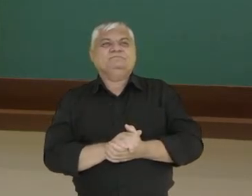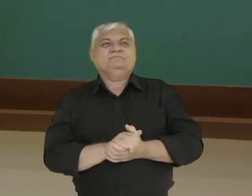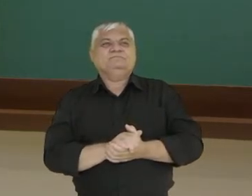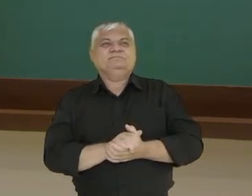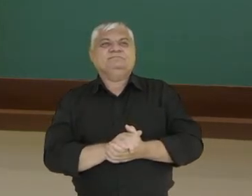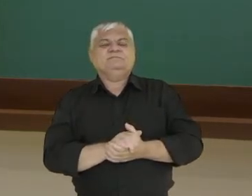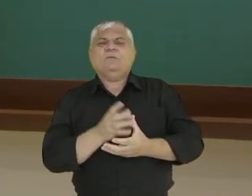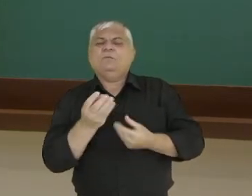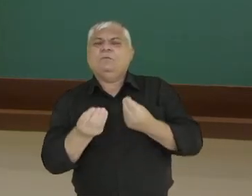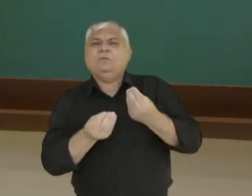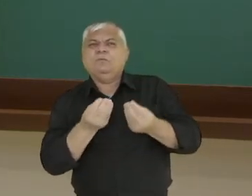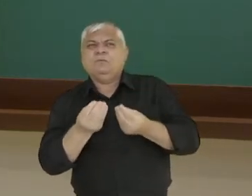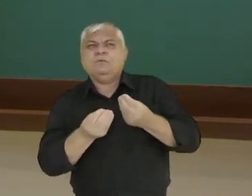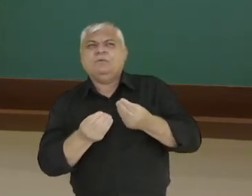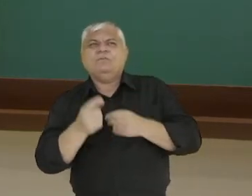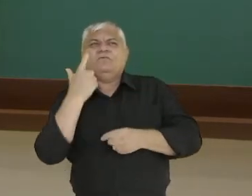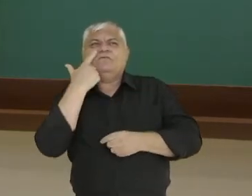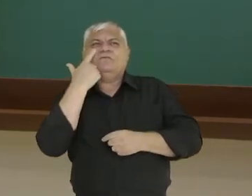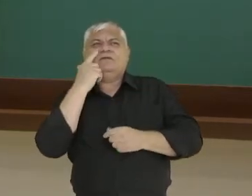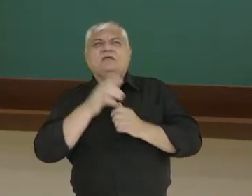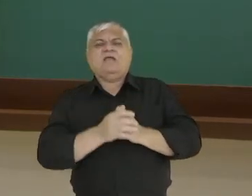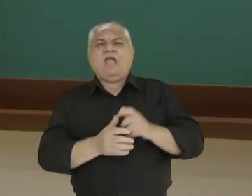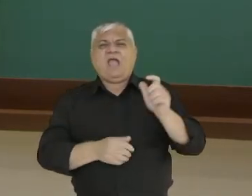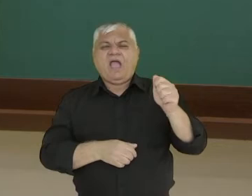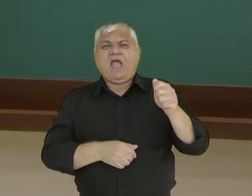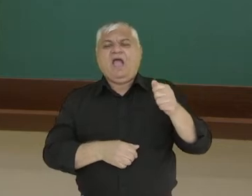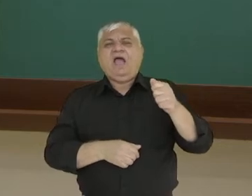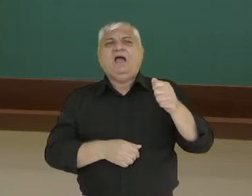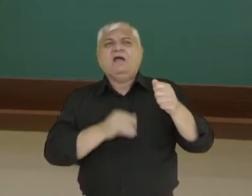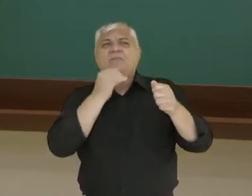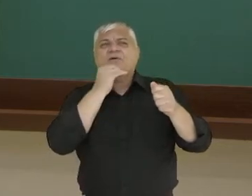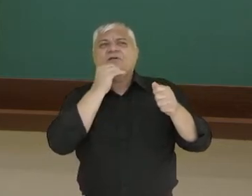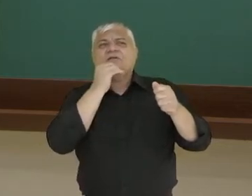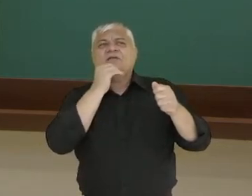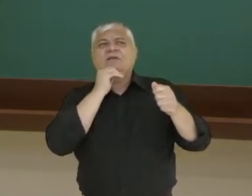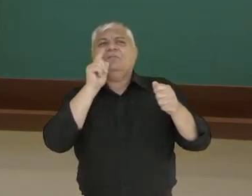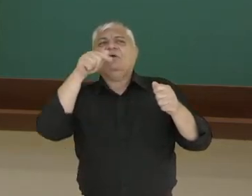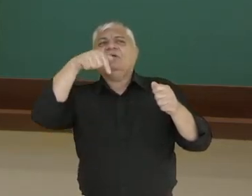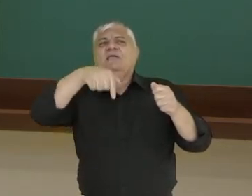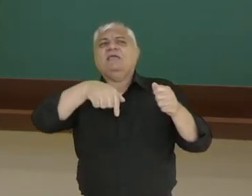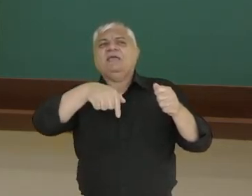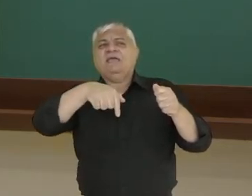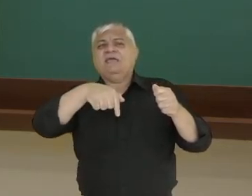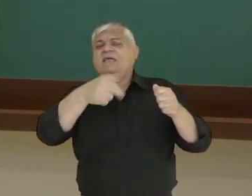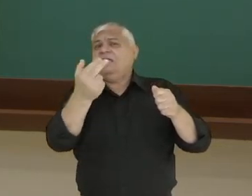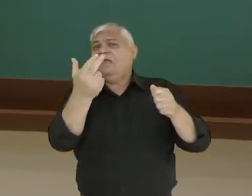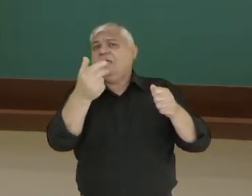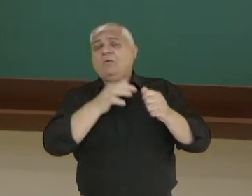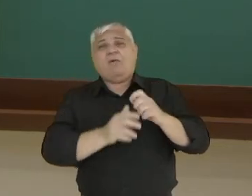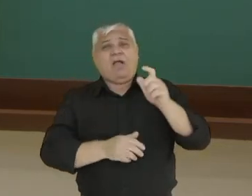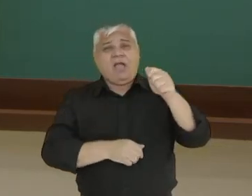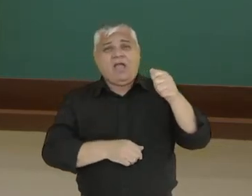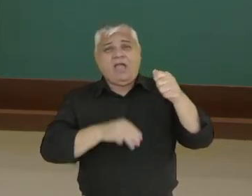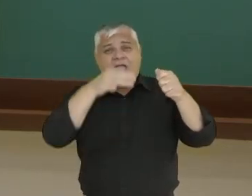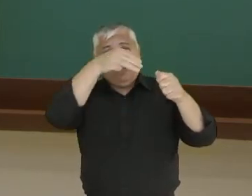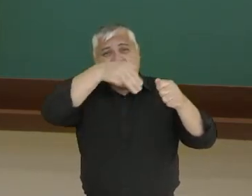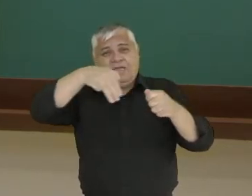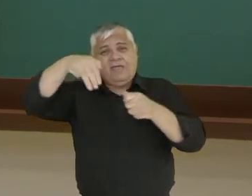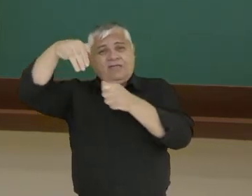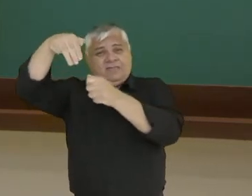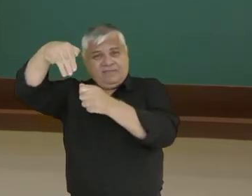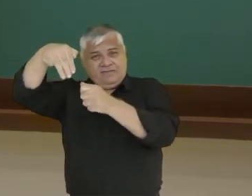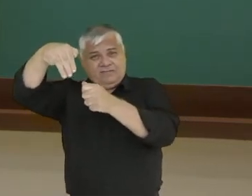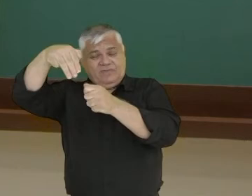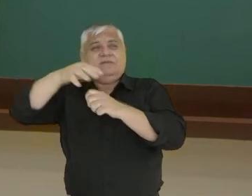Mostrando a demonstração aqui, pessoal, A elevado na Q é igual a quanto? Ao logaritmando M